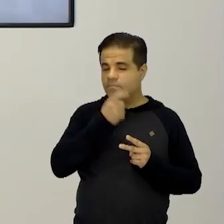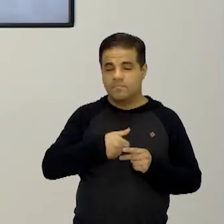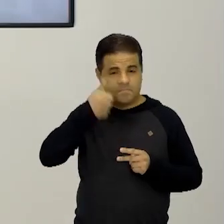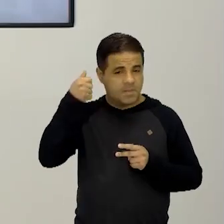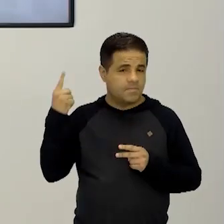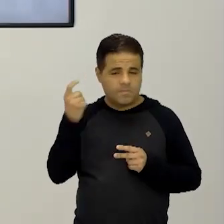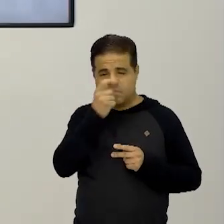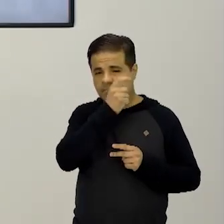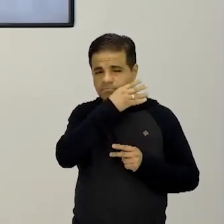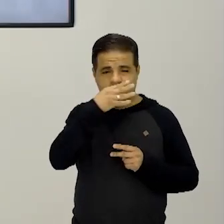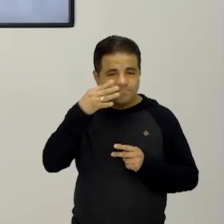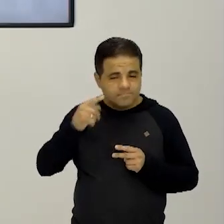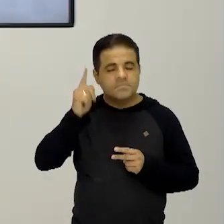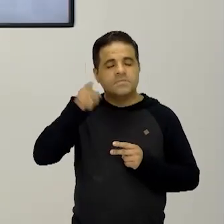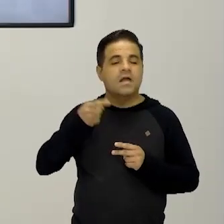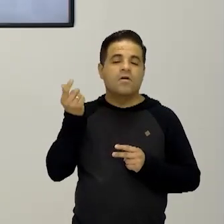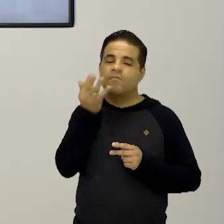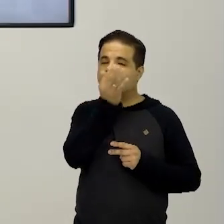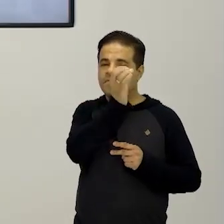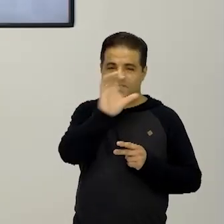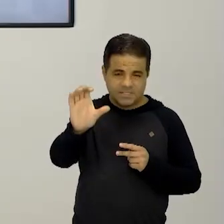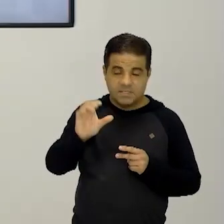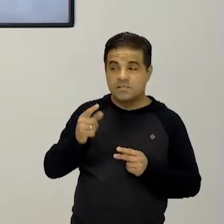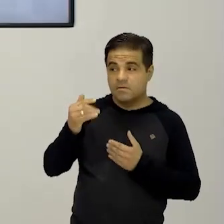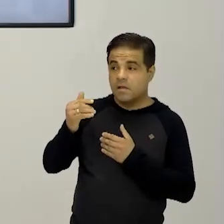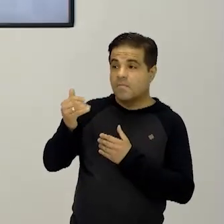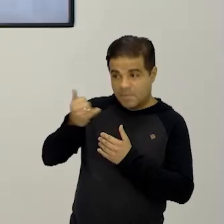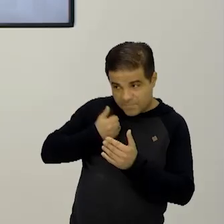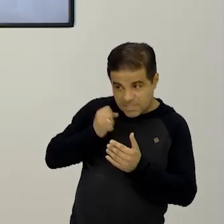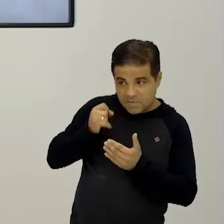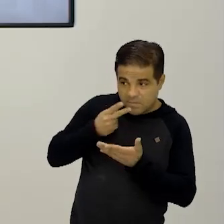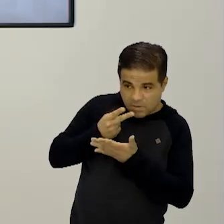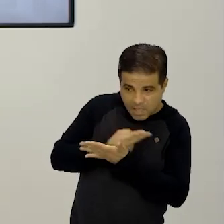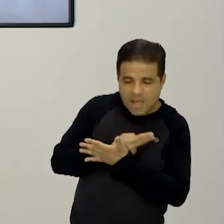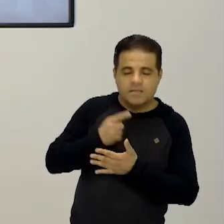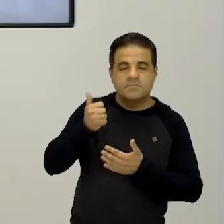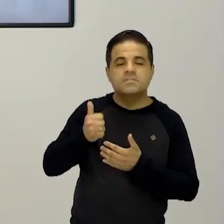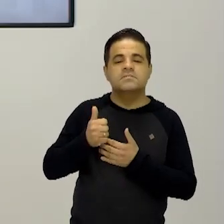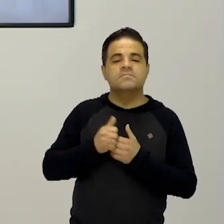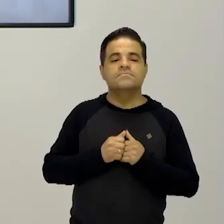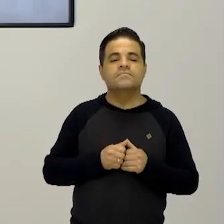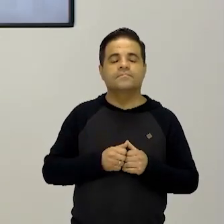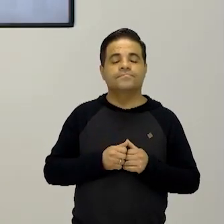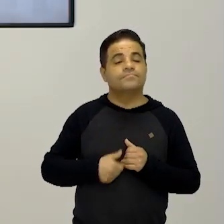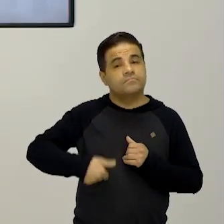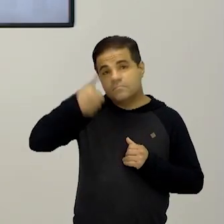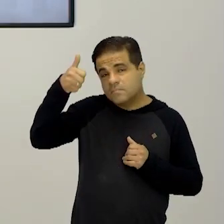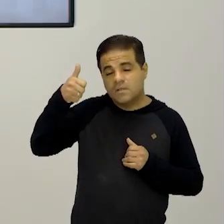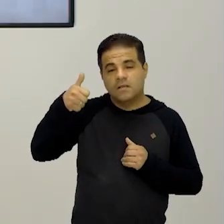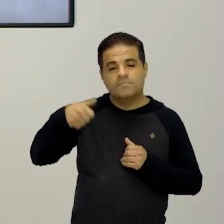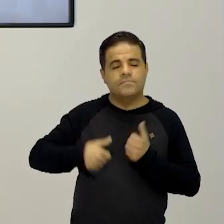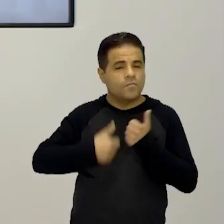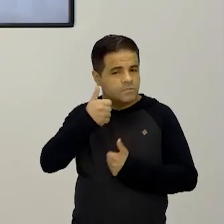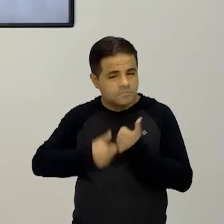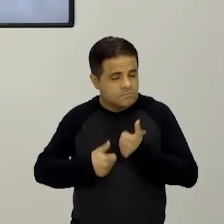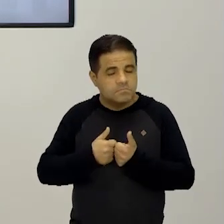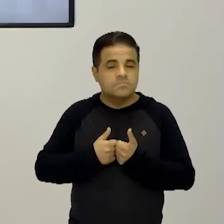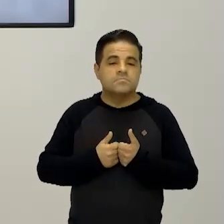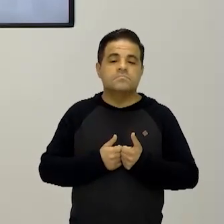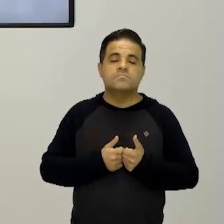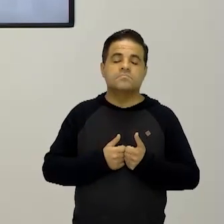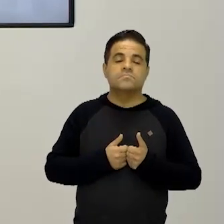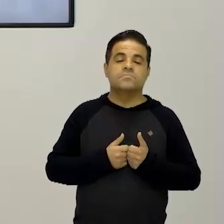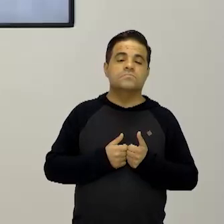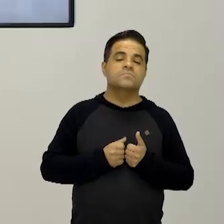French. Yes? É isso. Vai me corrigindo se eu falar algo errado. The best soccer, o melhor futebol,